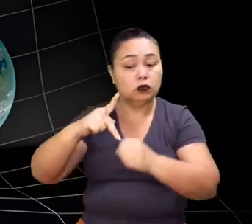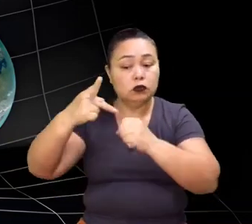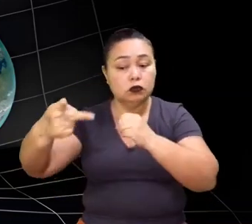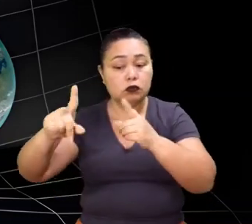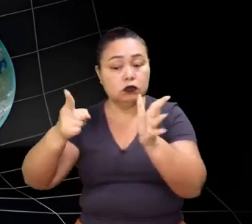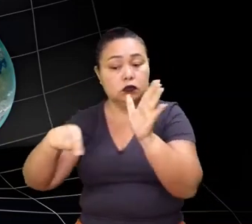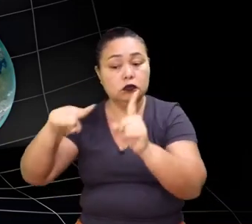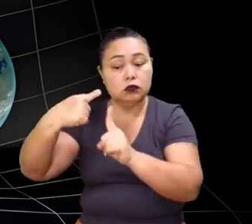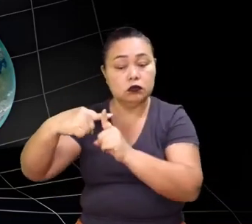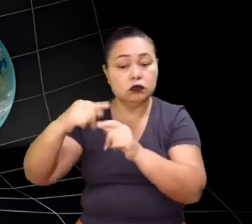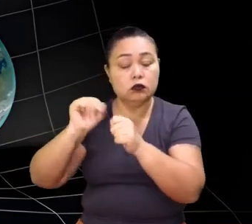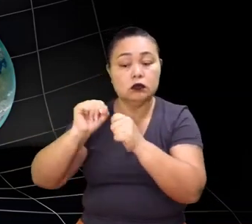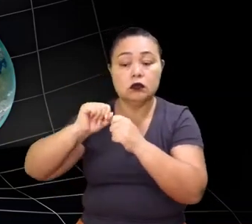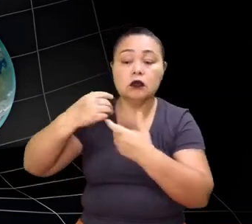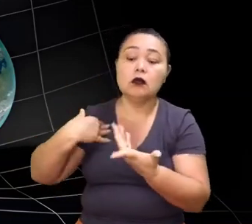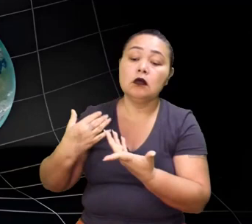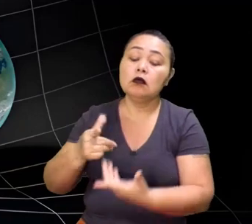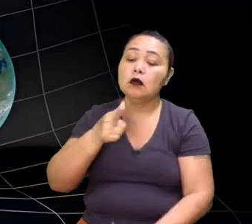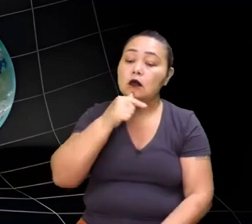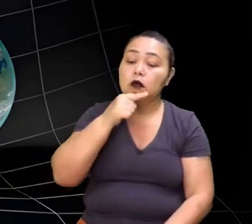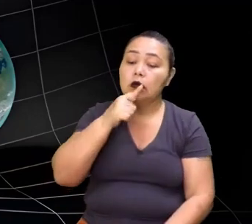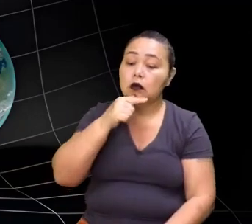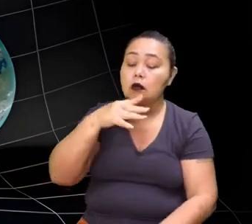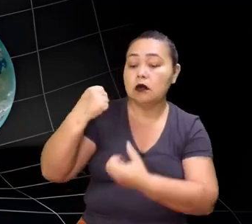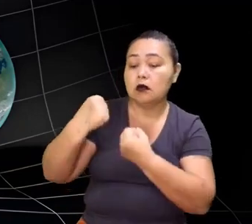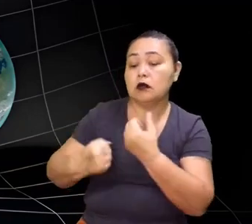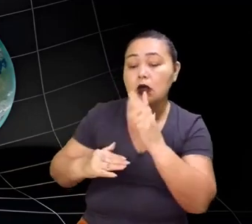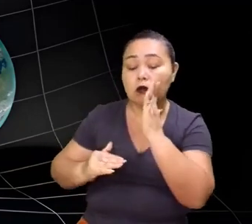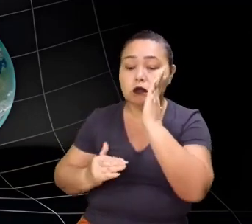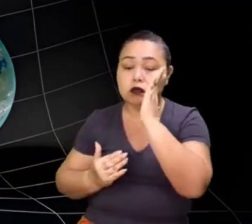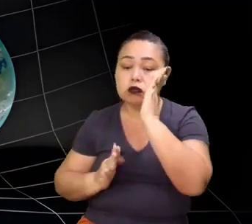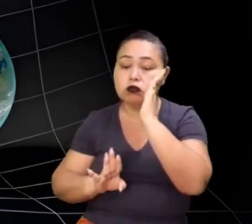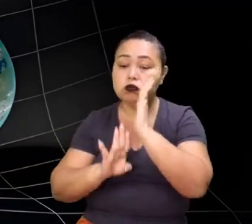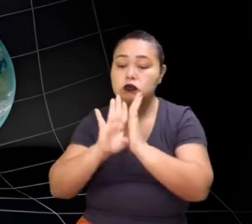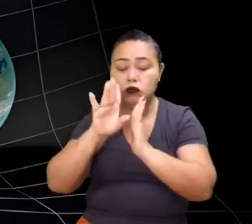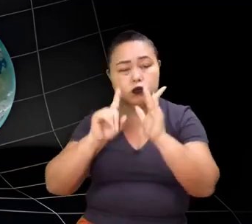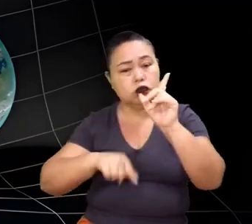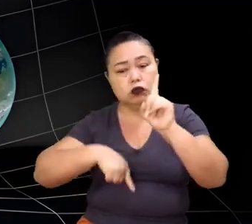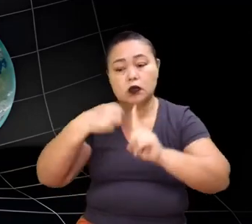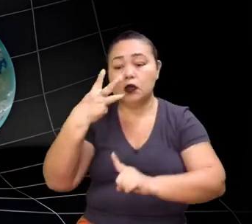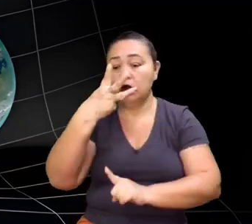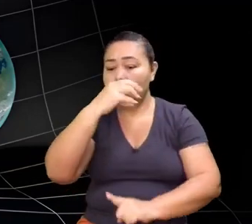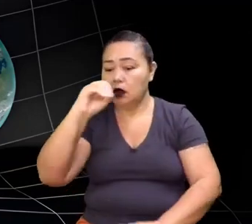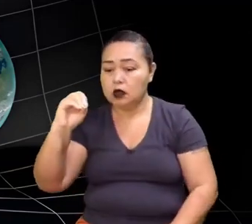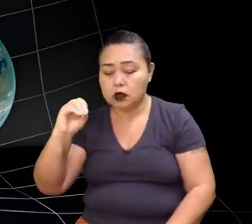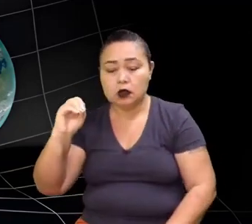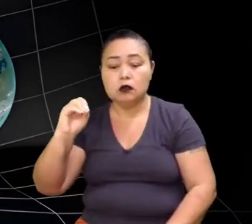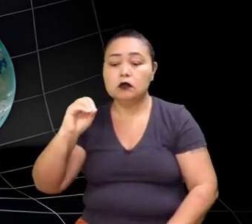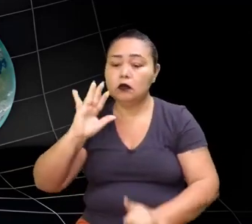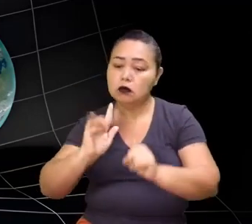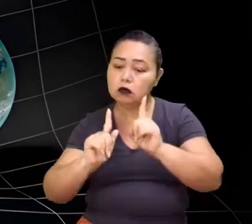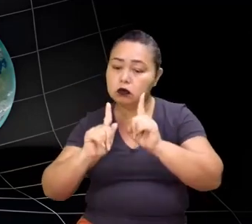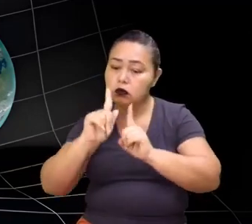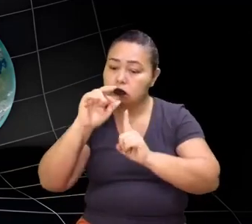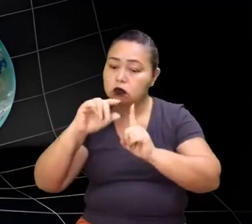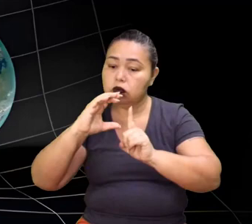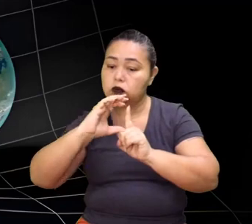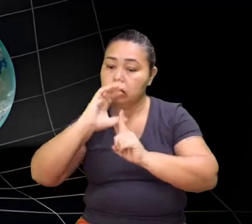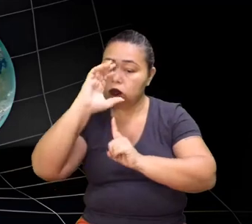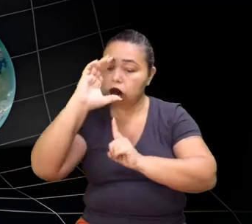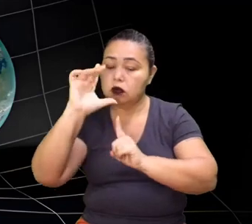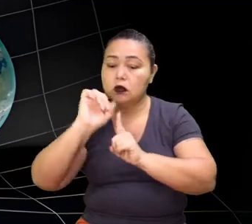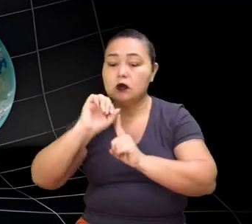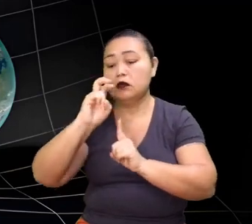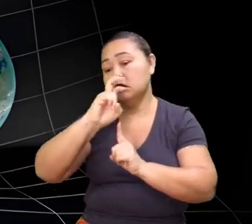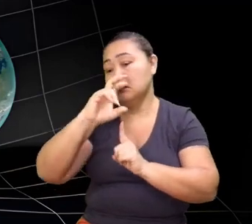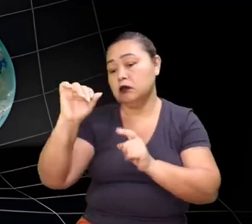pesada essa água ela esquenta pode esquentar até 300 GC até mais 400 500 geralmente em torno de 300 a